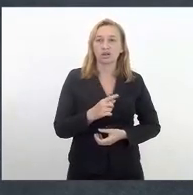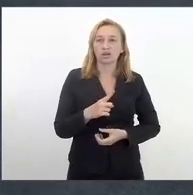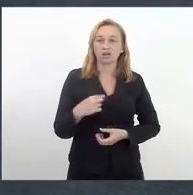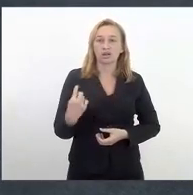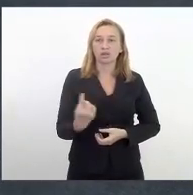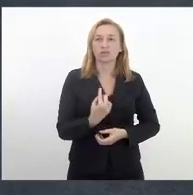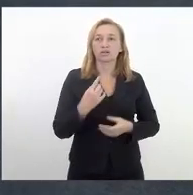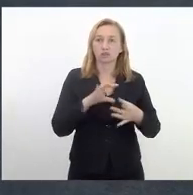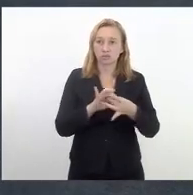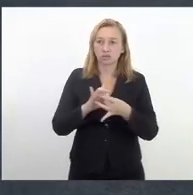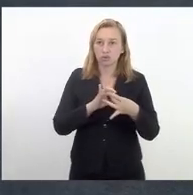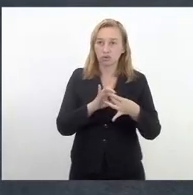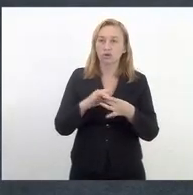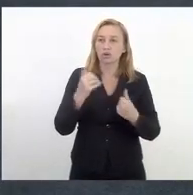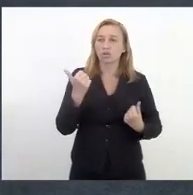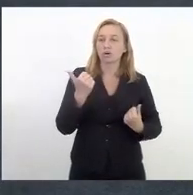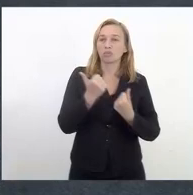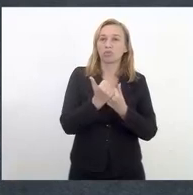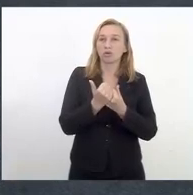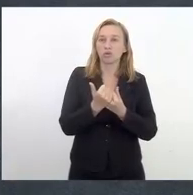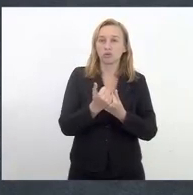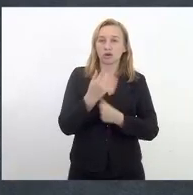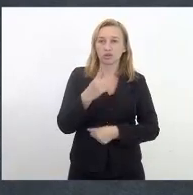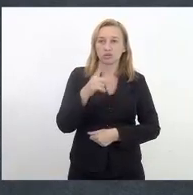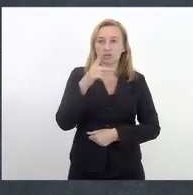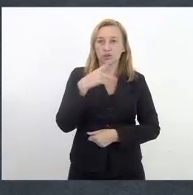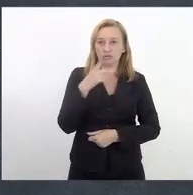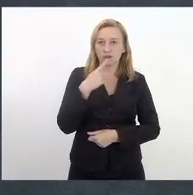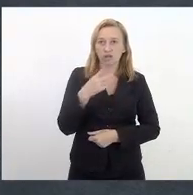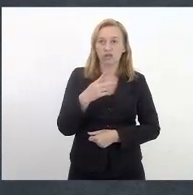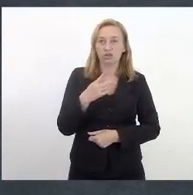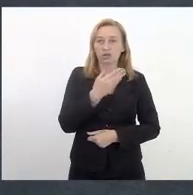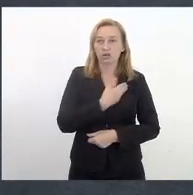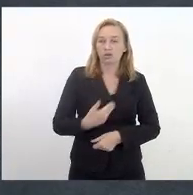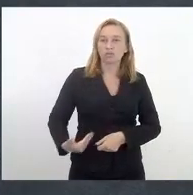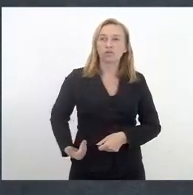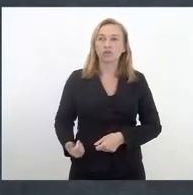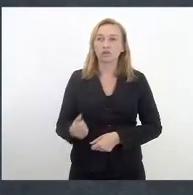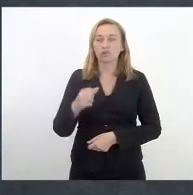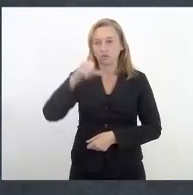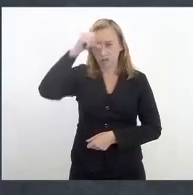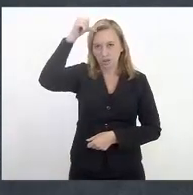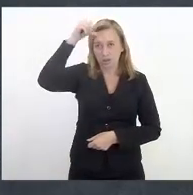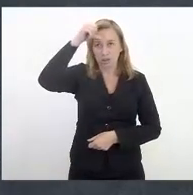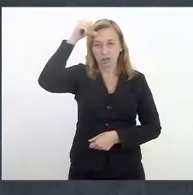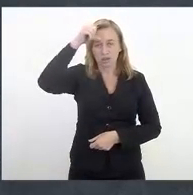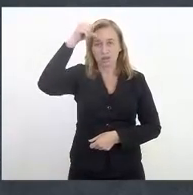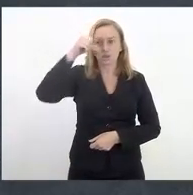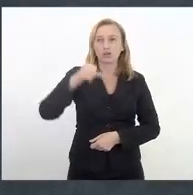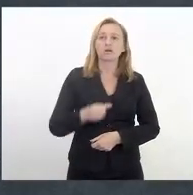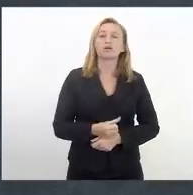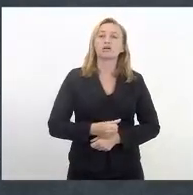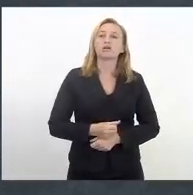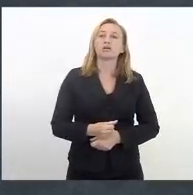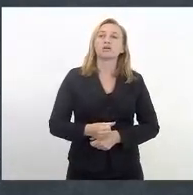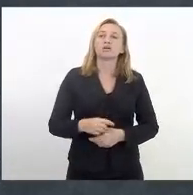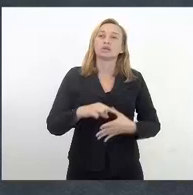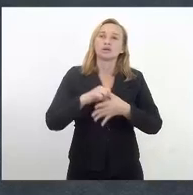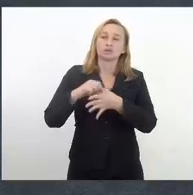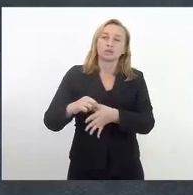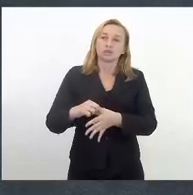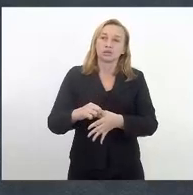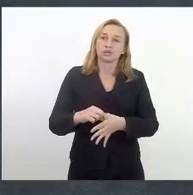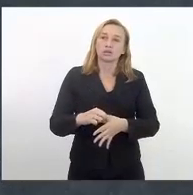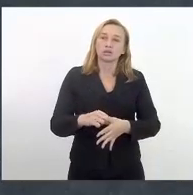sintonia o apoio a fala de vossa excelência' e dizer que o governo Cláudio Castro As Donas de governo na minha